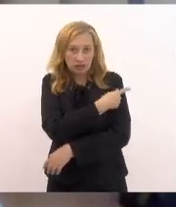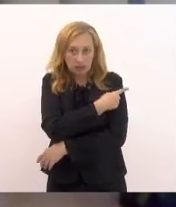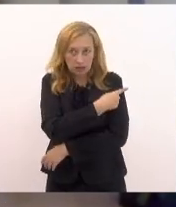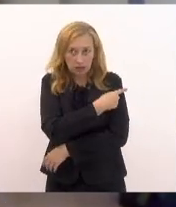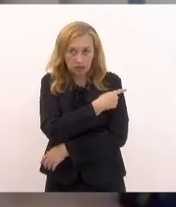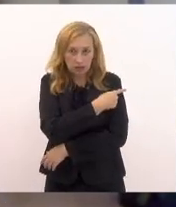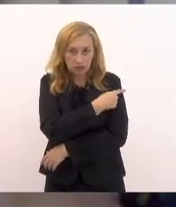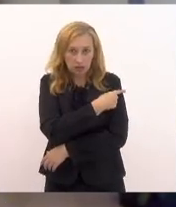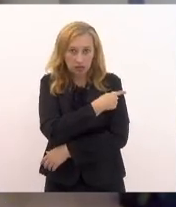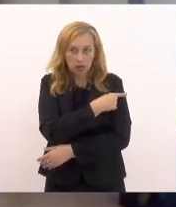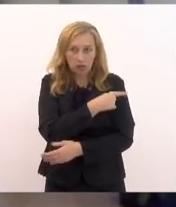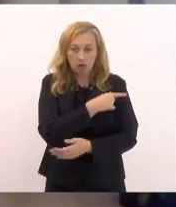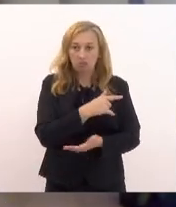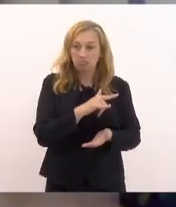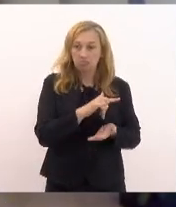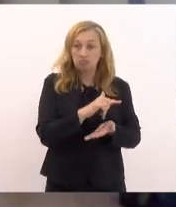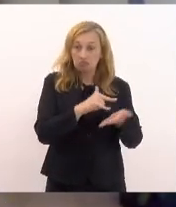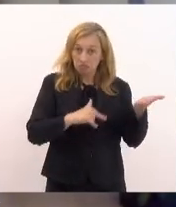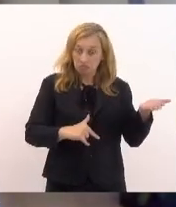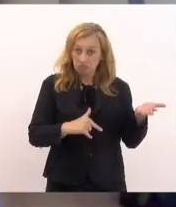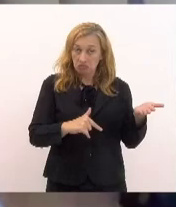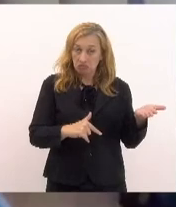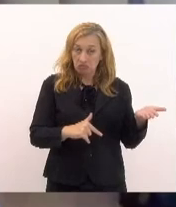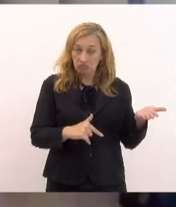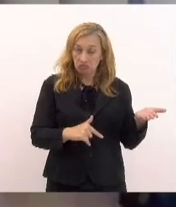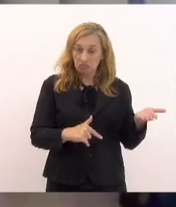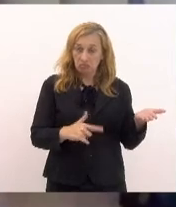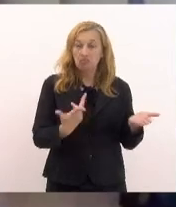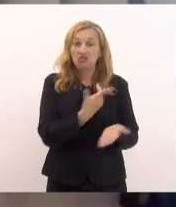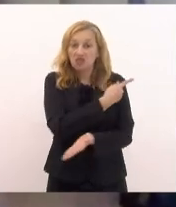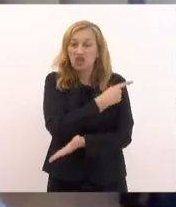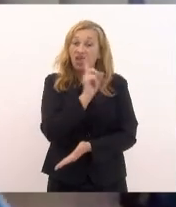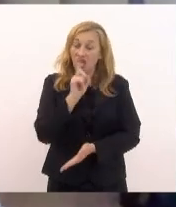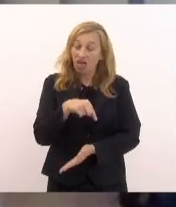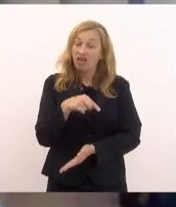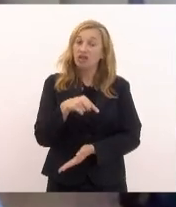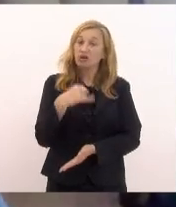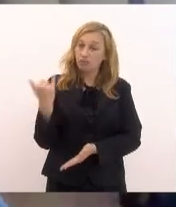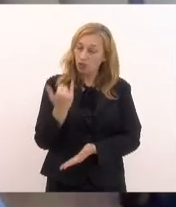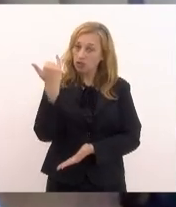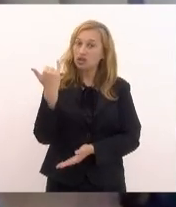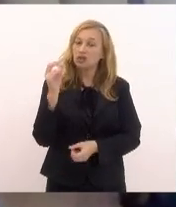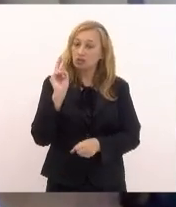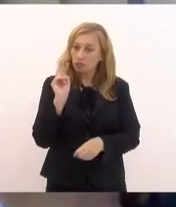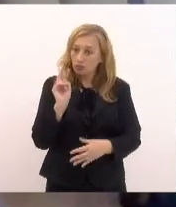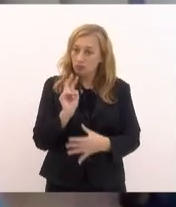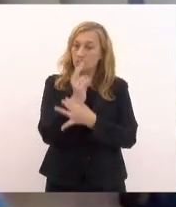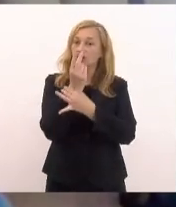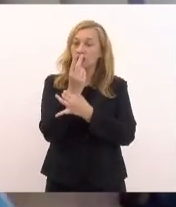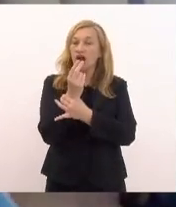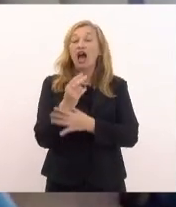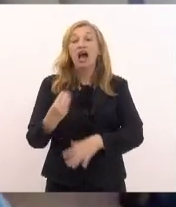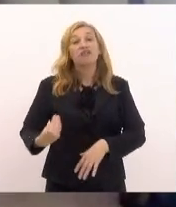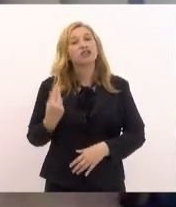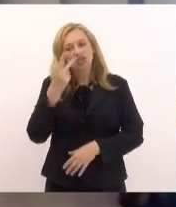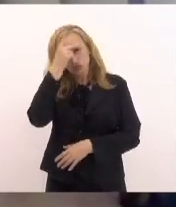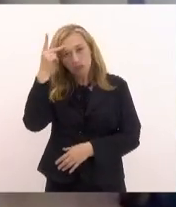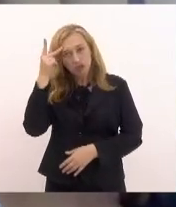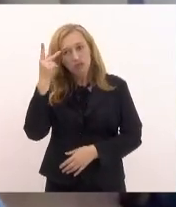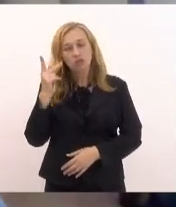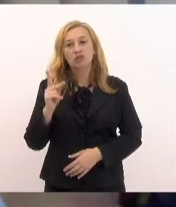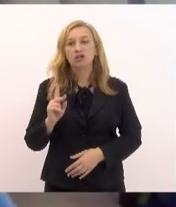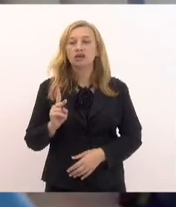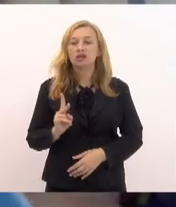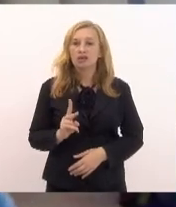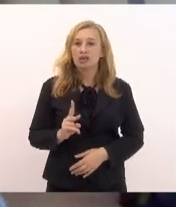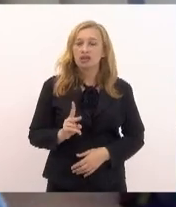Então, ter o passaporte vacinal é importante para segurar o contágio e para preservar a vida dessas pessoas que seguem negando a